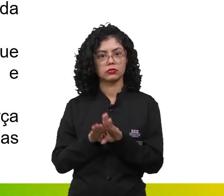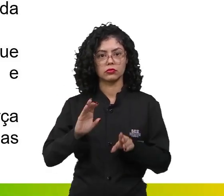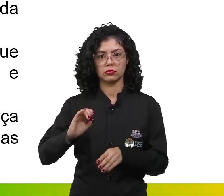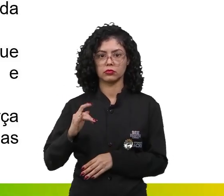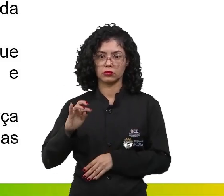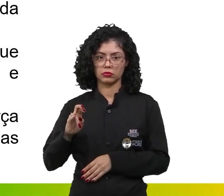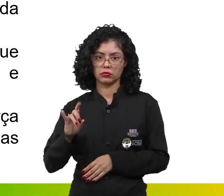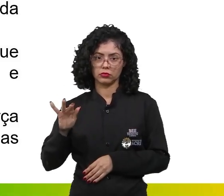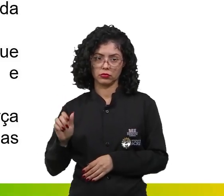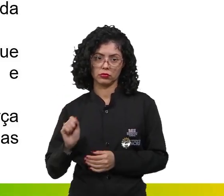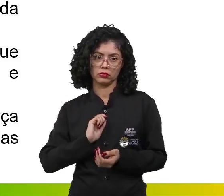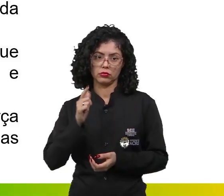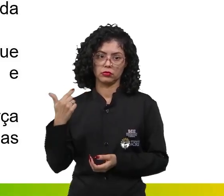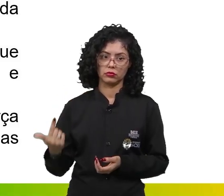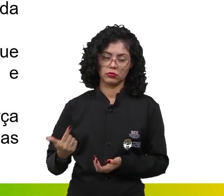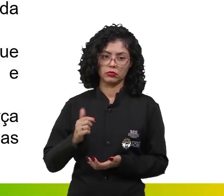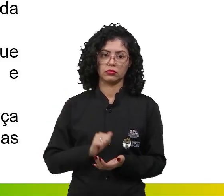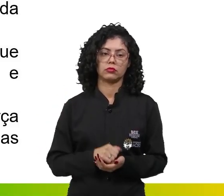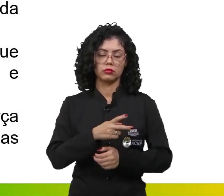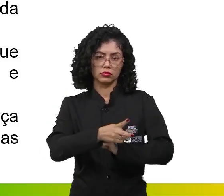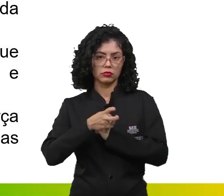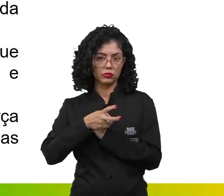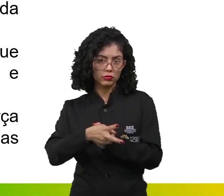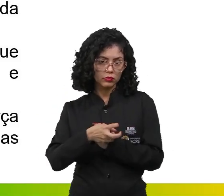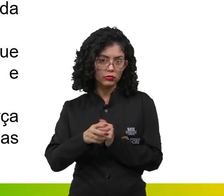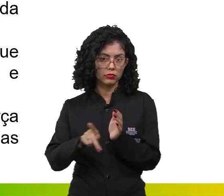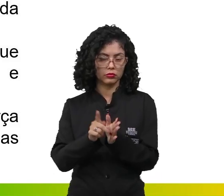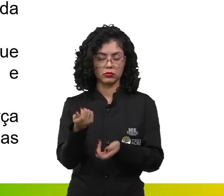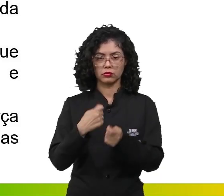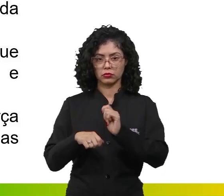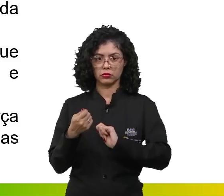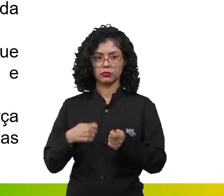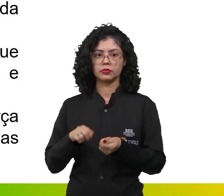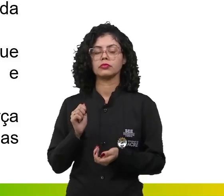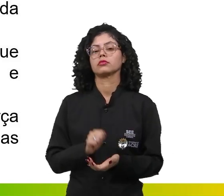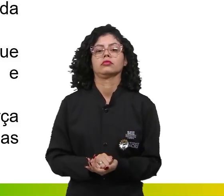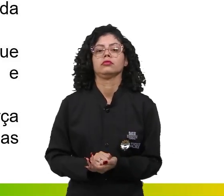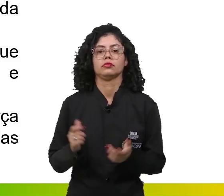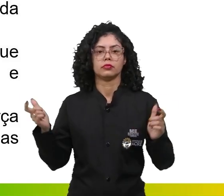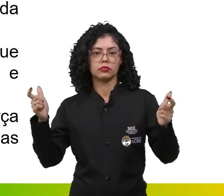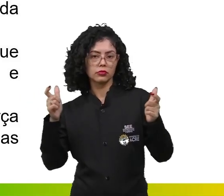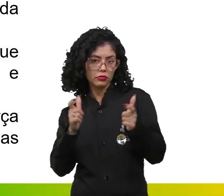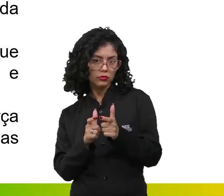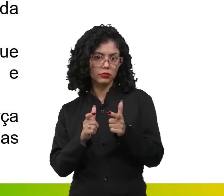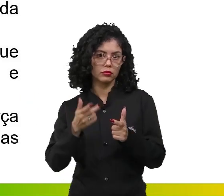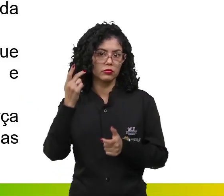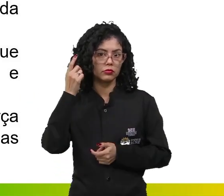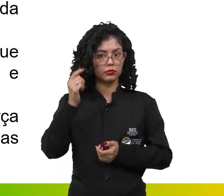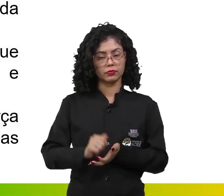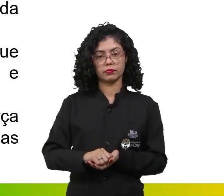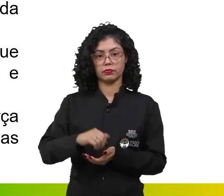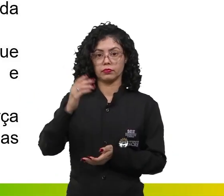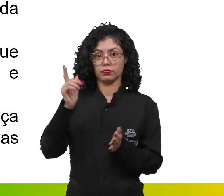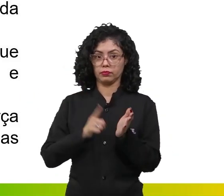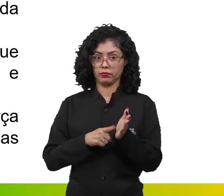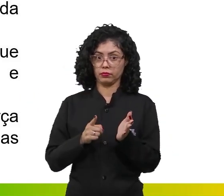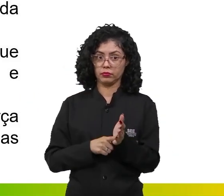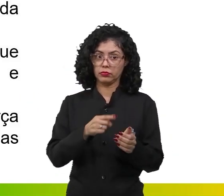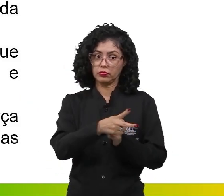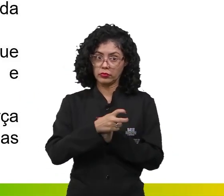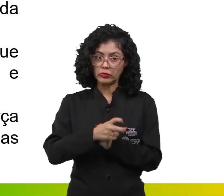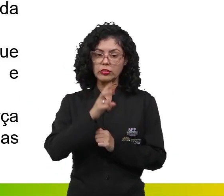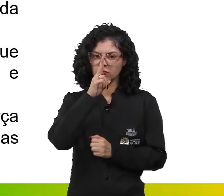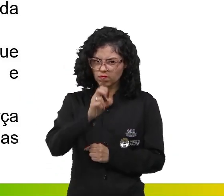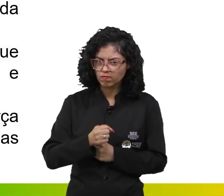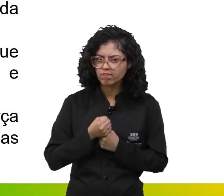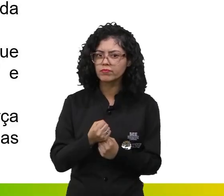opositores. Outra característica é a exploração econômica. A minoria branca explorava a